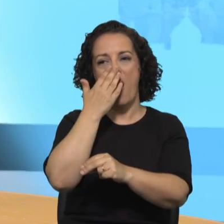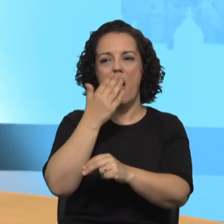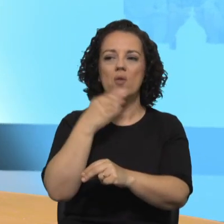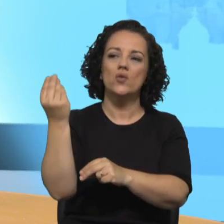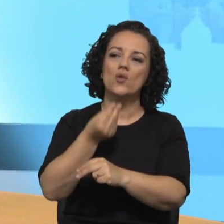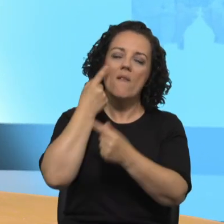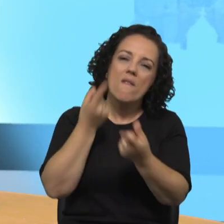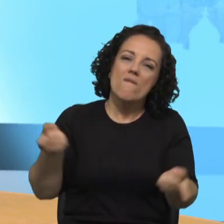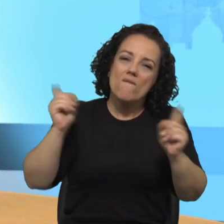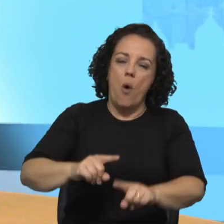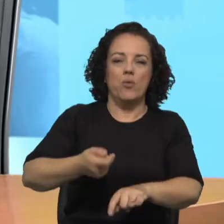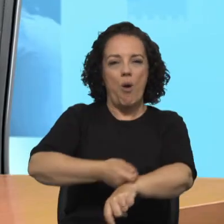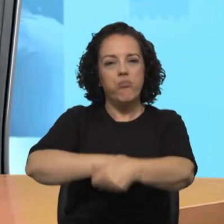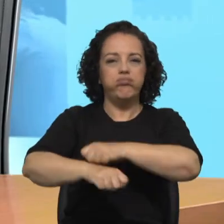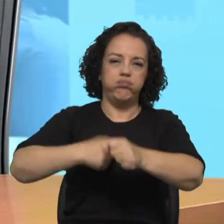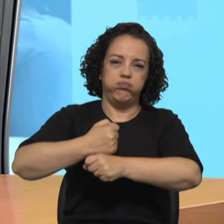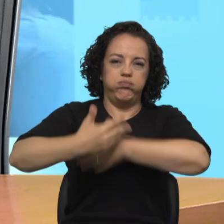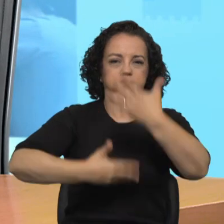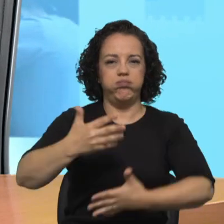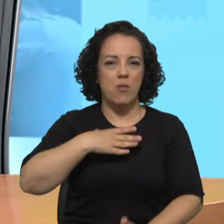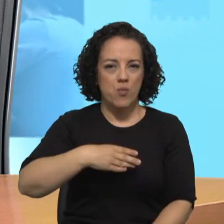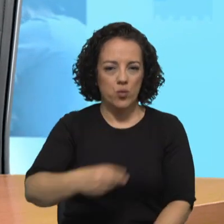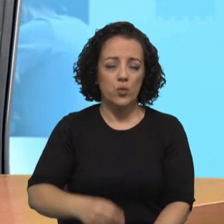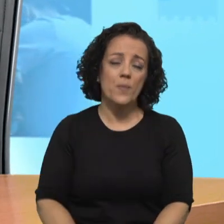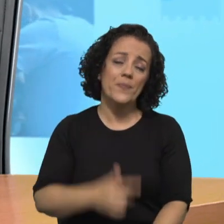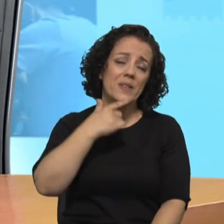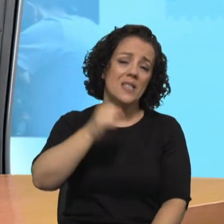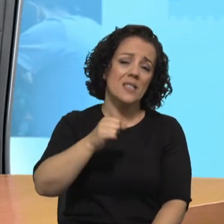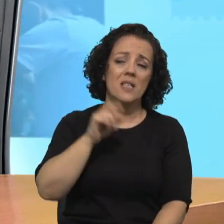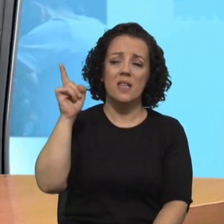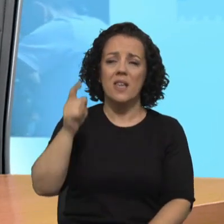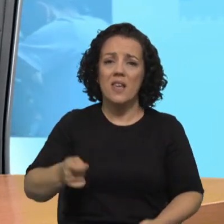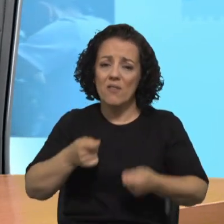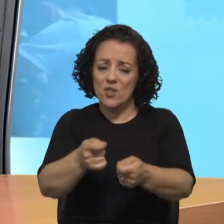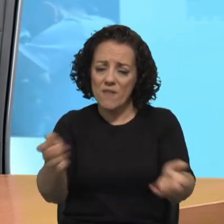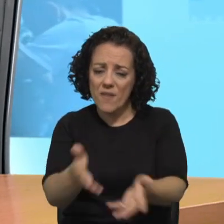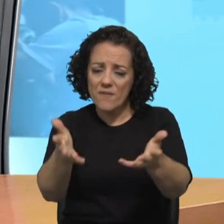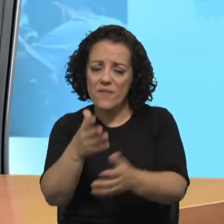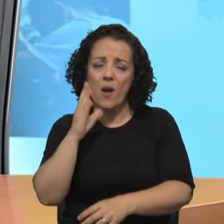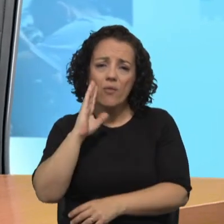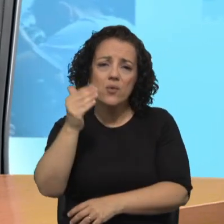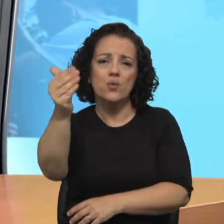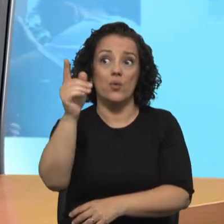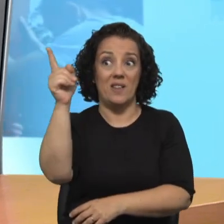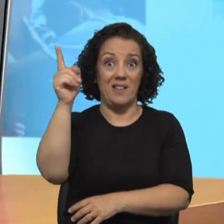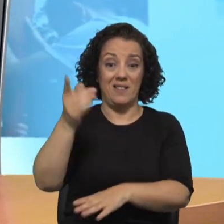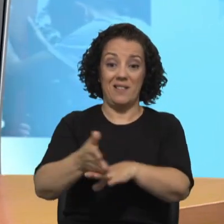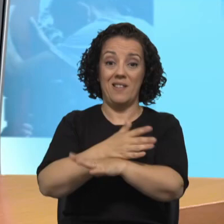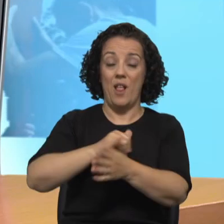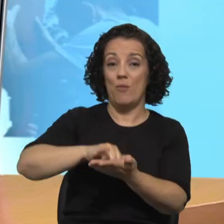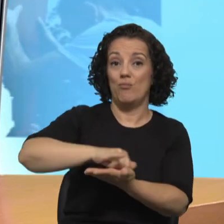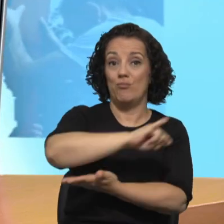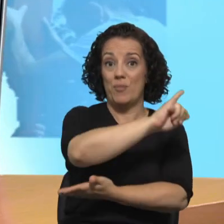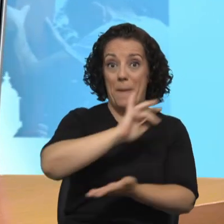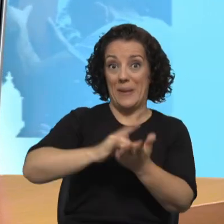esperar? Sim, porque é mesmo uma aposta nas gerações futuras. Ele, logo a caminho do Brasil, logo na